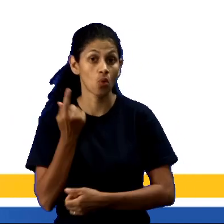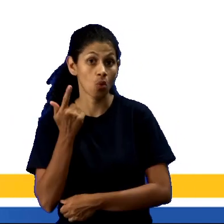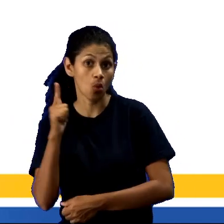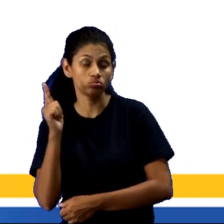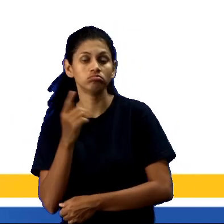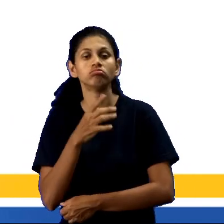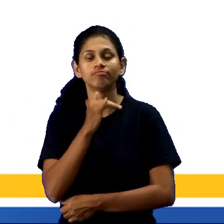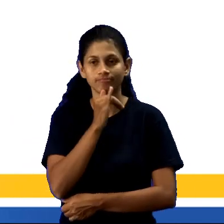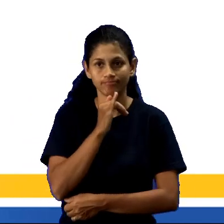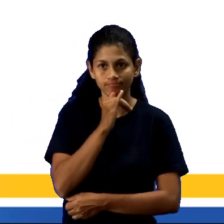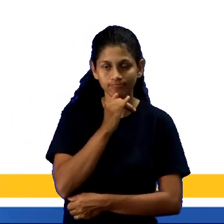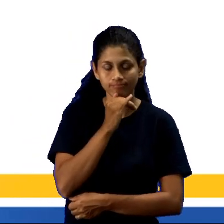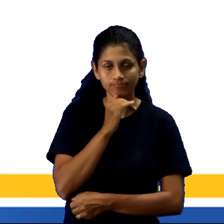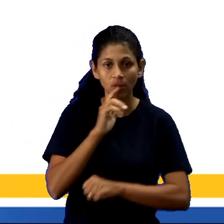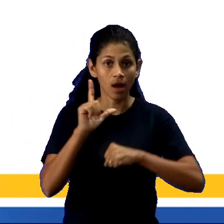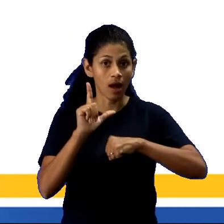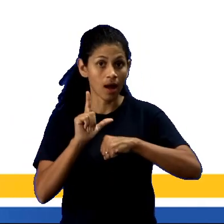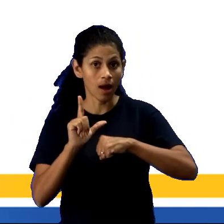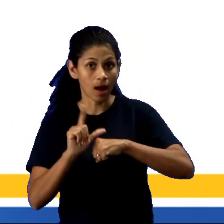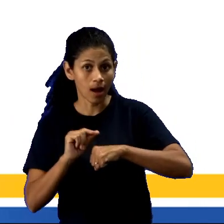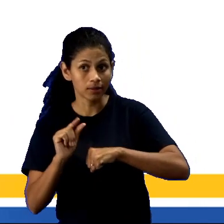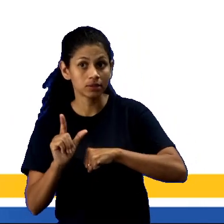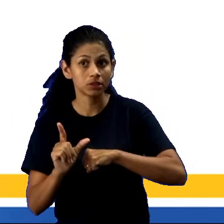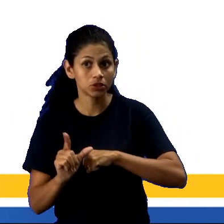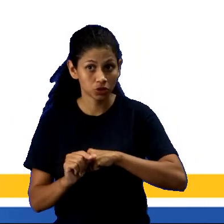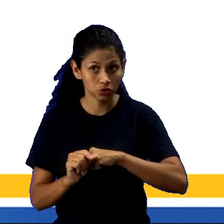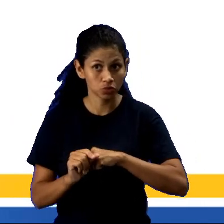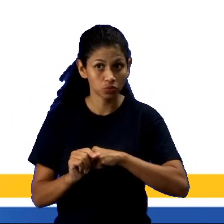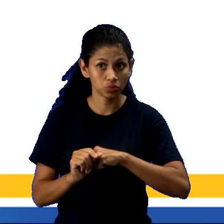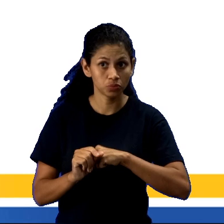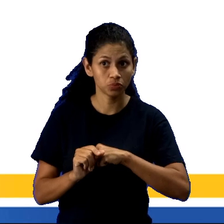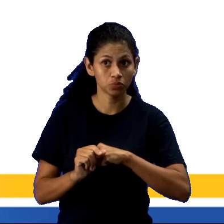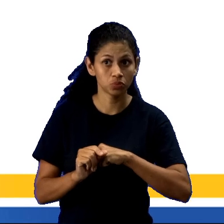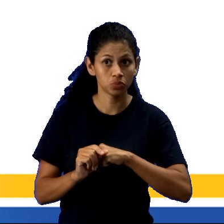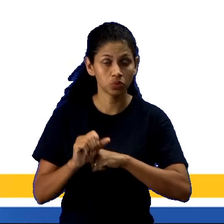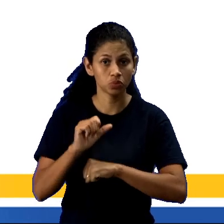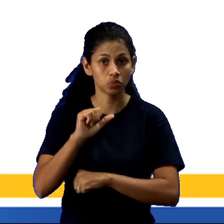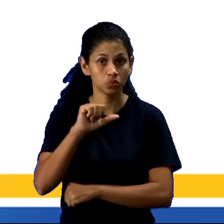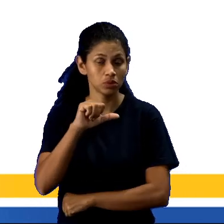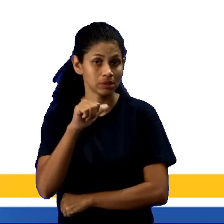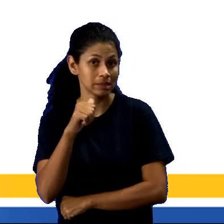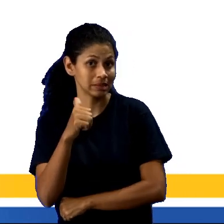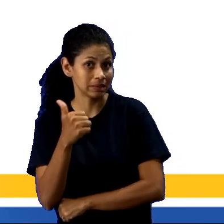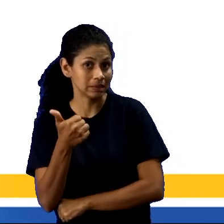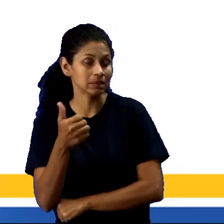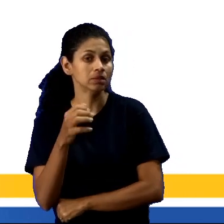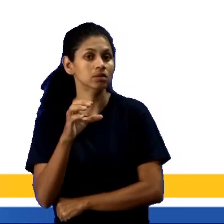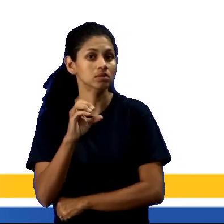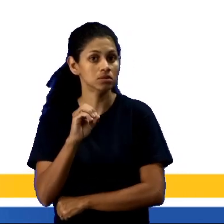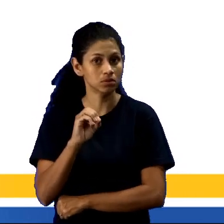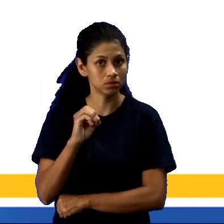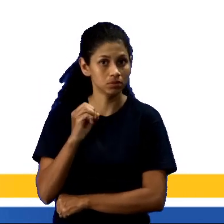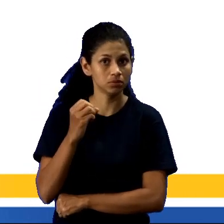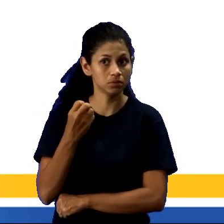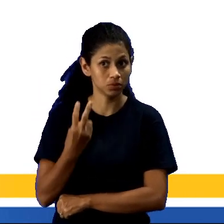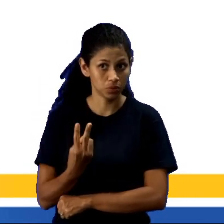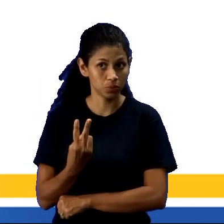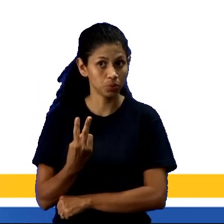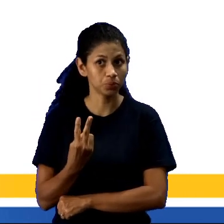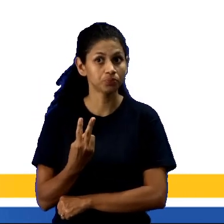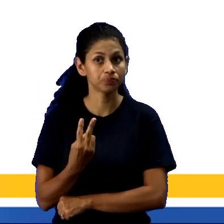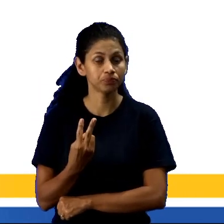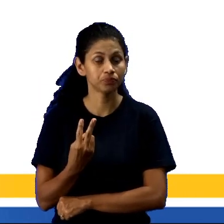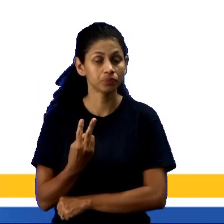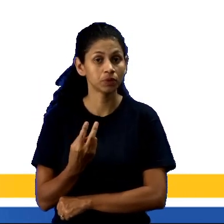um artigo 102, e aí vem a descrição do que é esse artigo. Vocês estão vendo aí circulado na cor vermelha